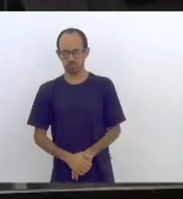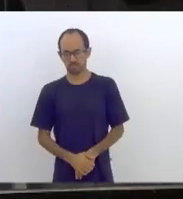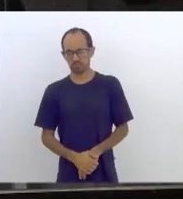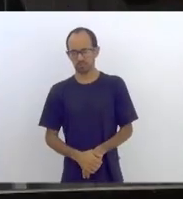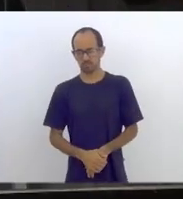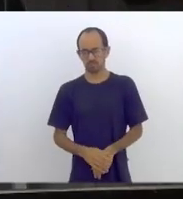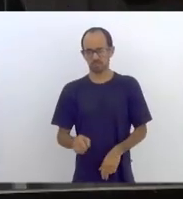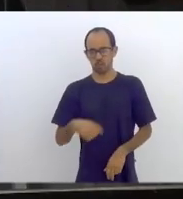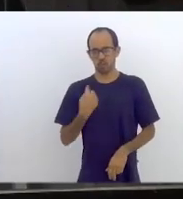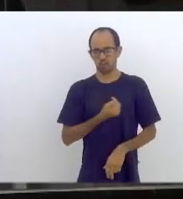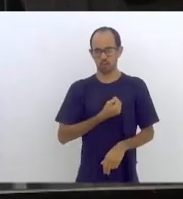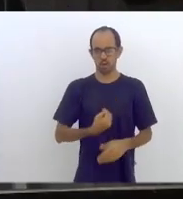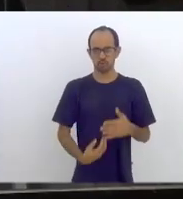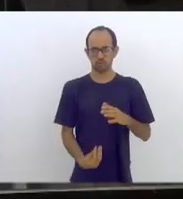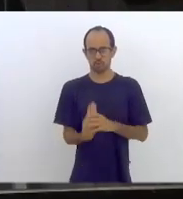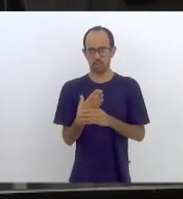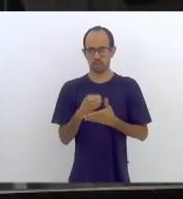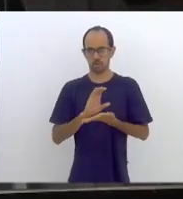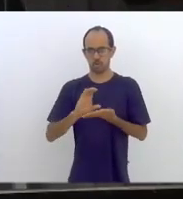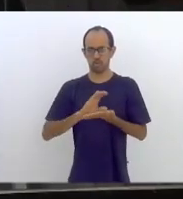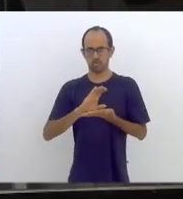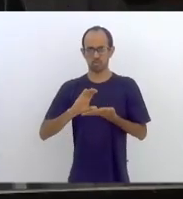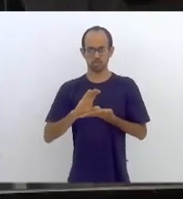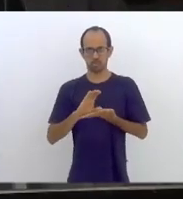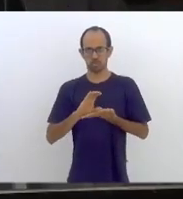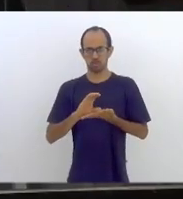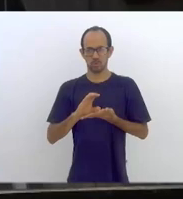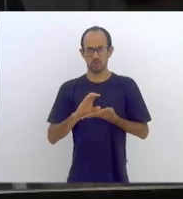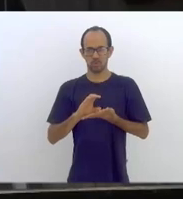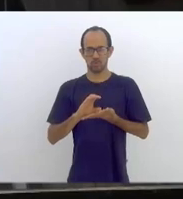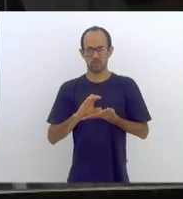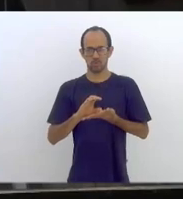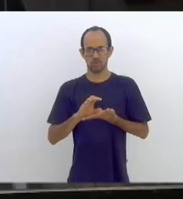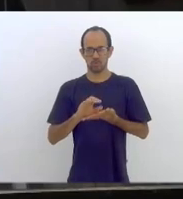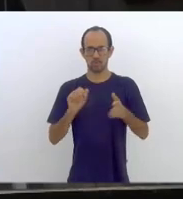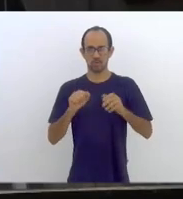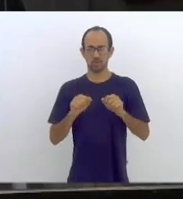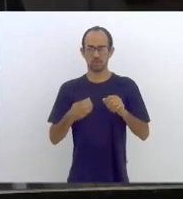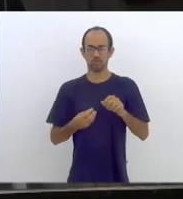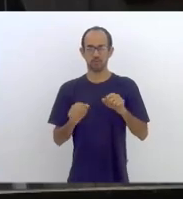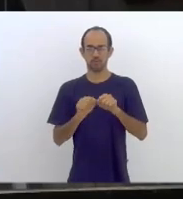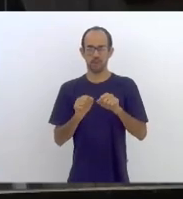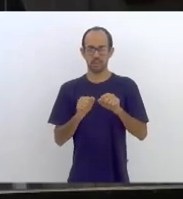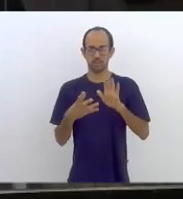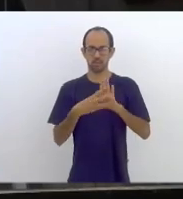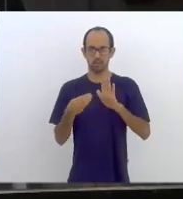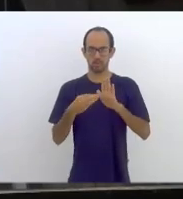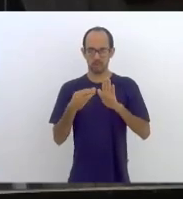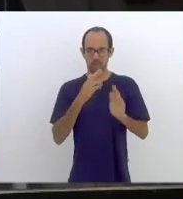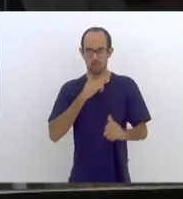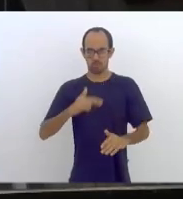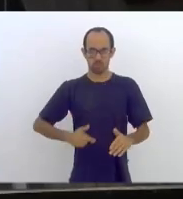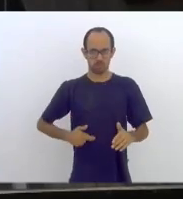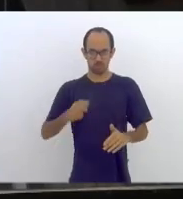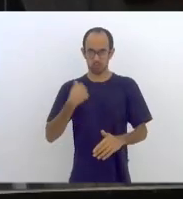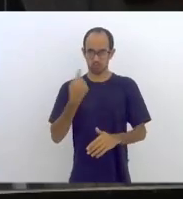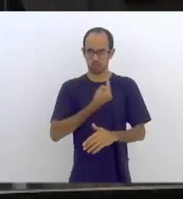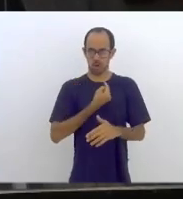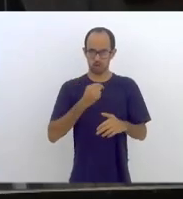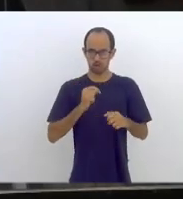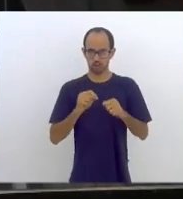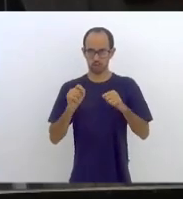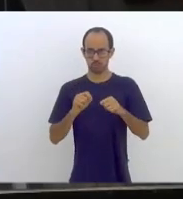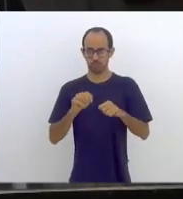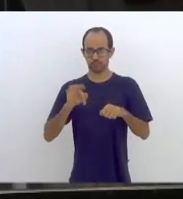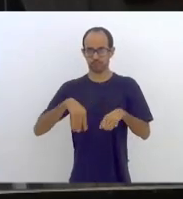e o nosso constituinte quando definiu o modelo Republicano que nós temos Quem realiza